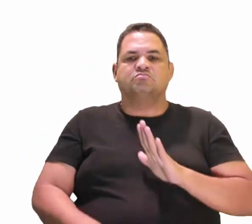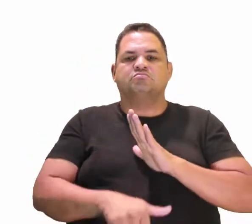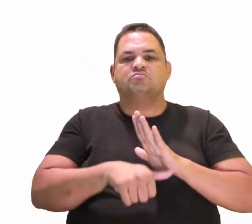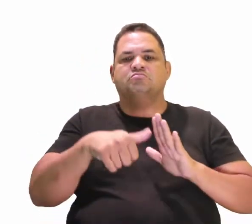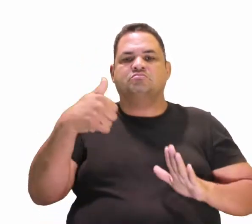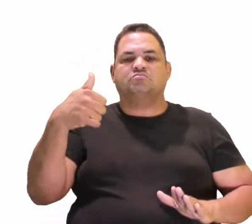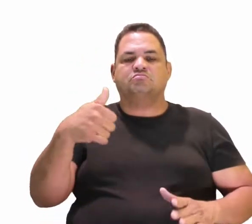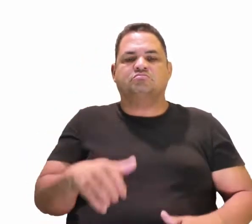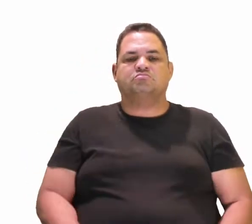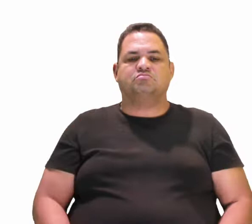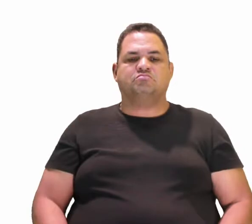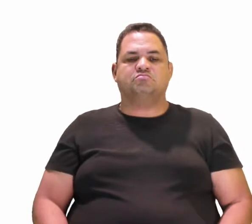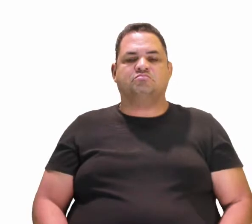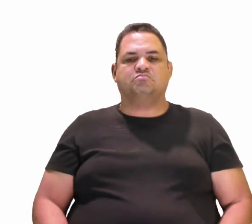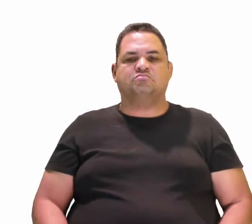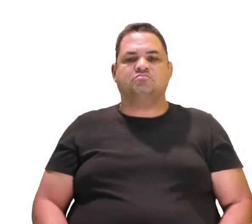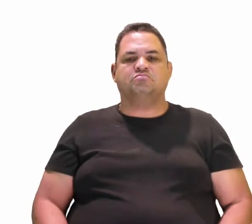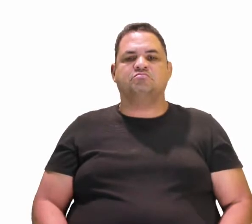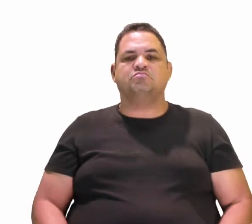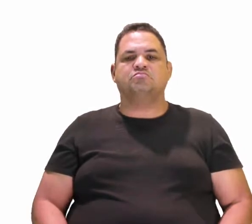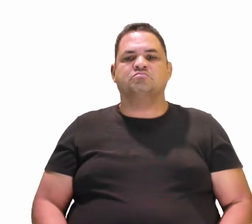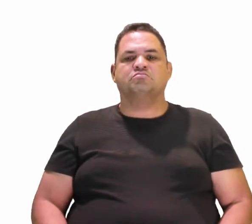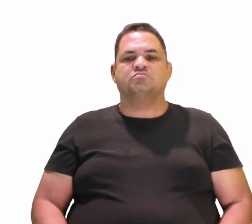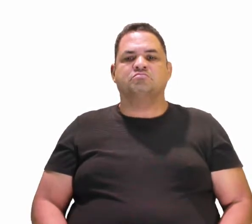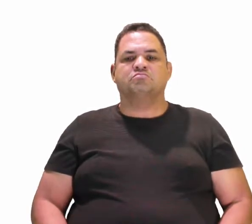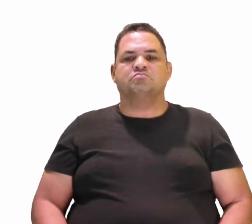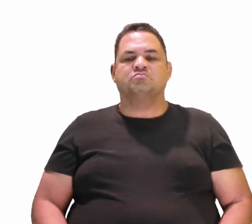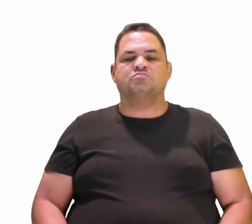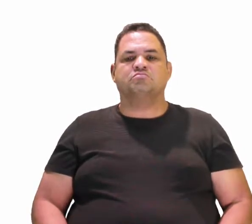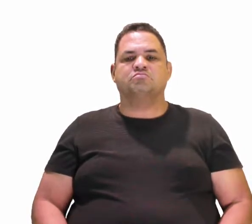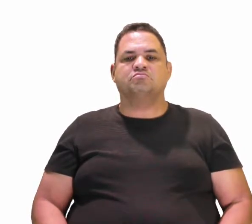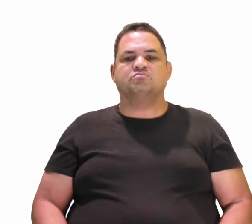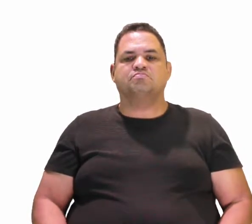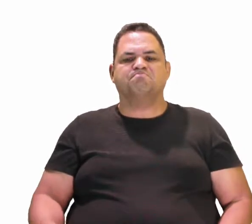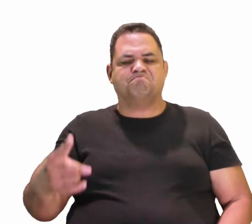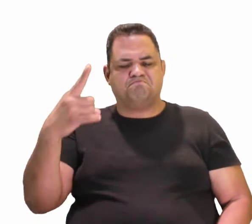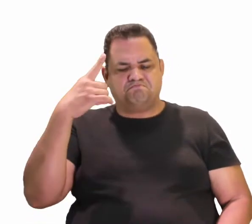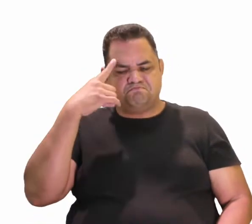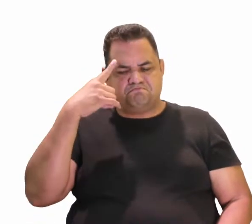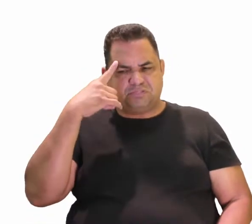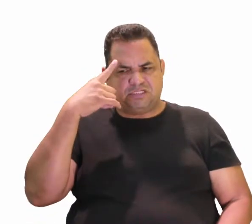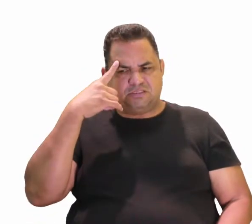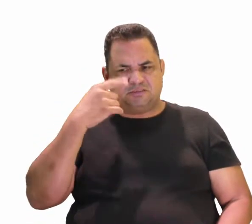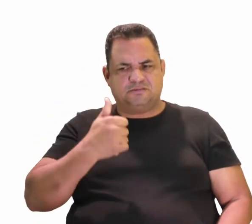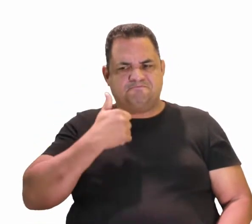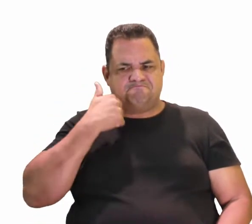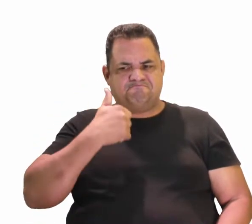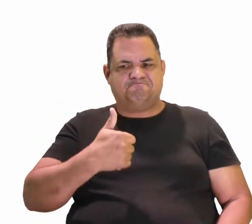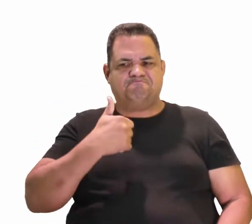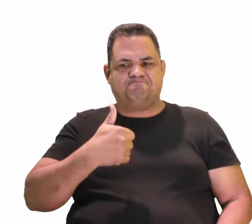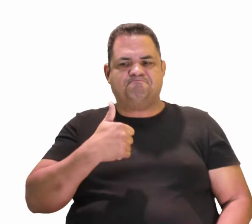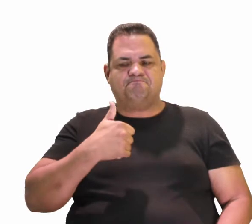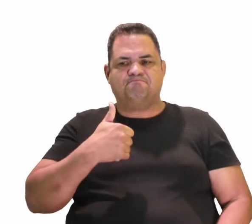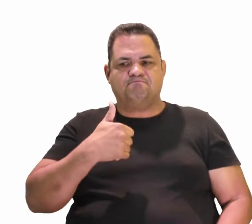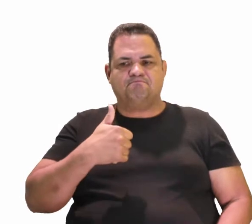primeira. Think positively. E aí, você pensa de forma